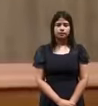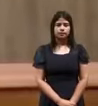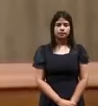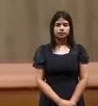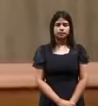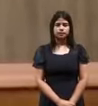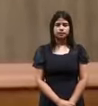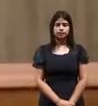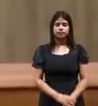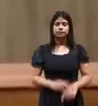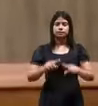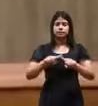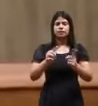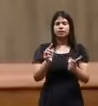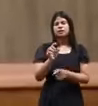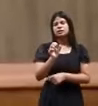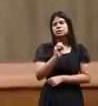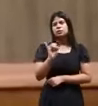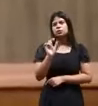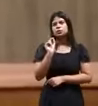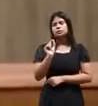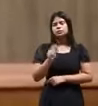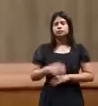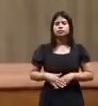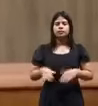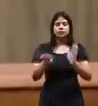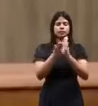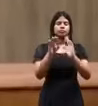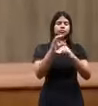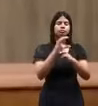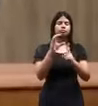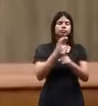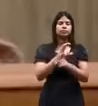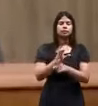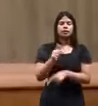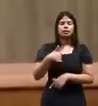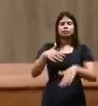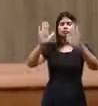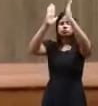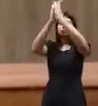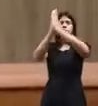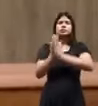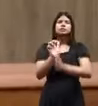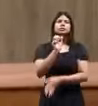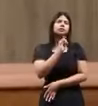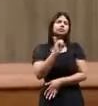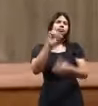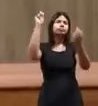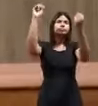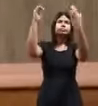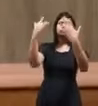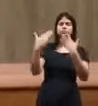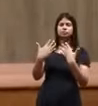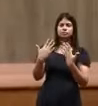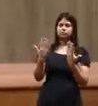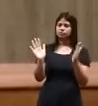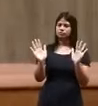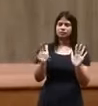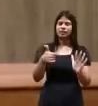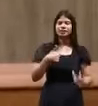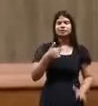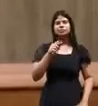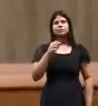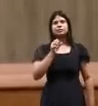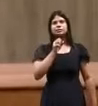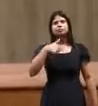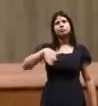Mas se eu ficar no culto, eu só vou dar glória se ele fizer isso bem aqui para mim. Pode ir para tua casa, meu filho. Eu só vou levantar minha mão só